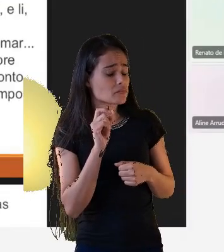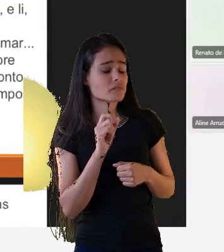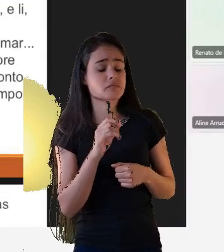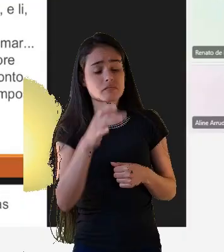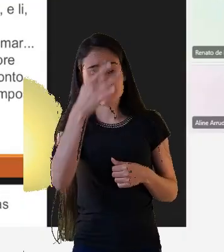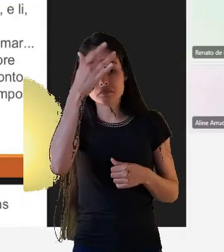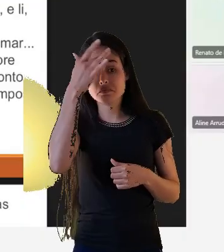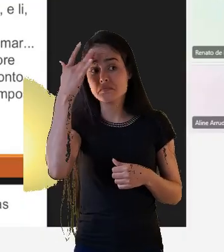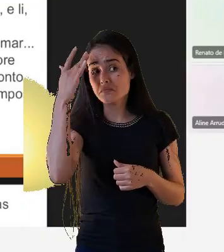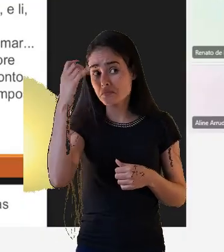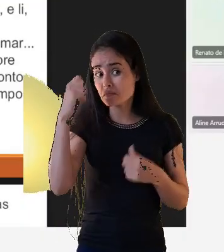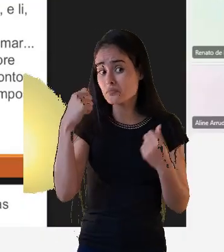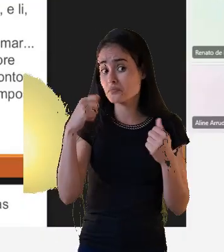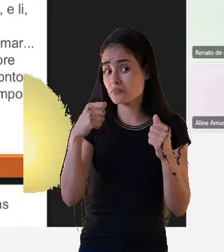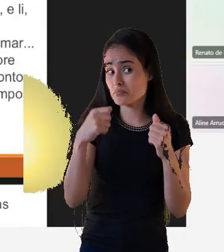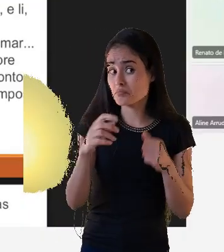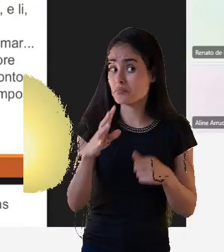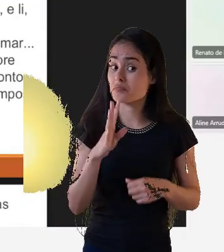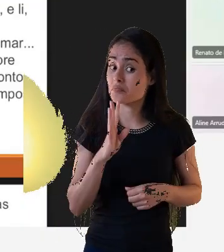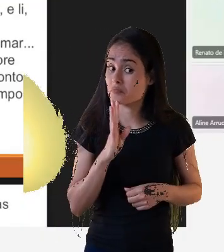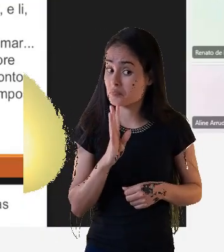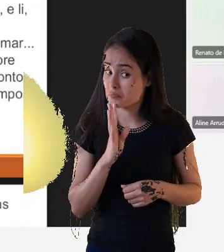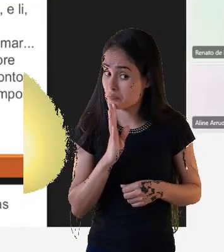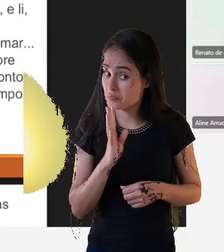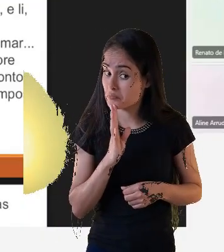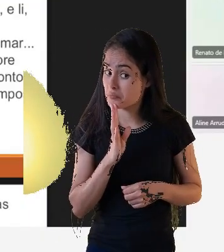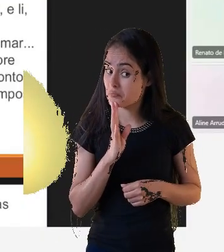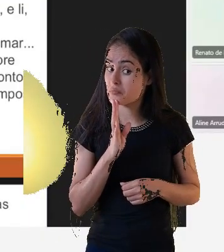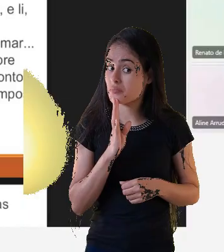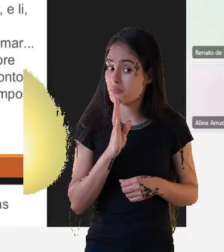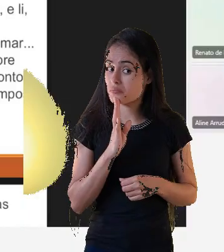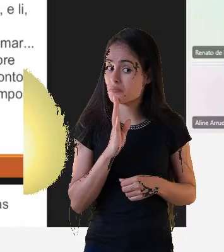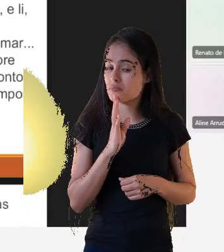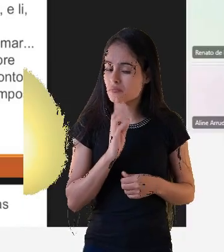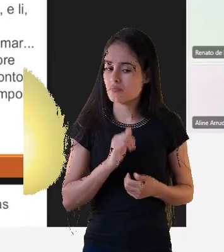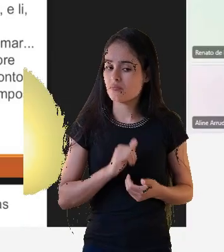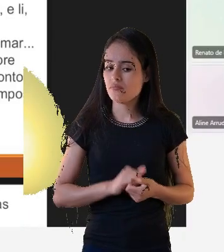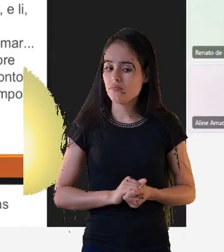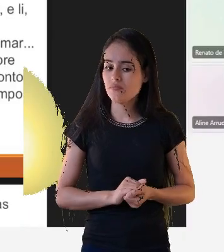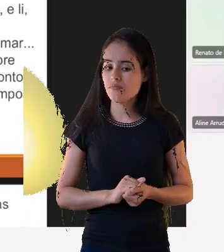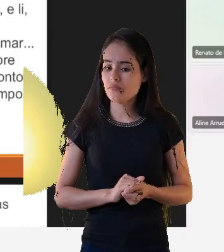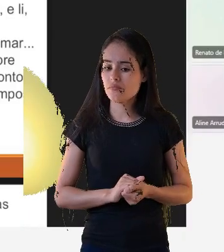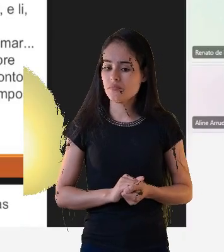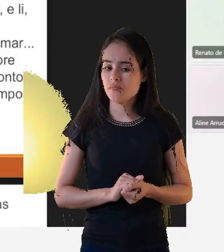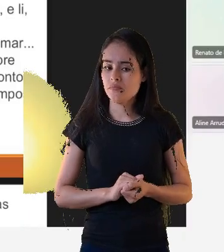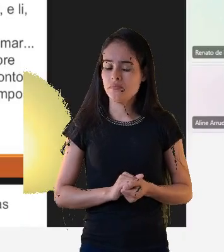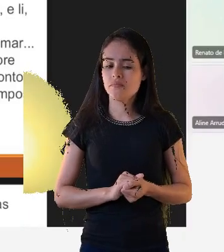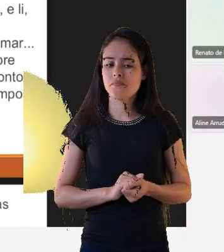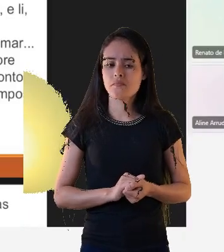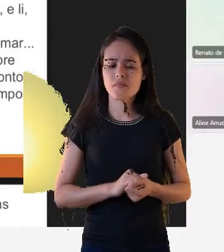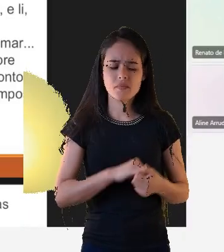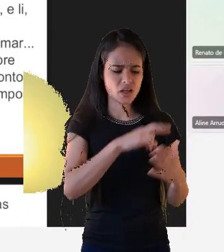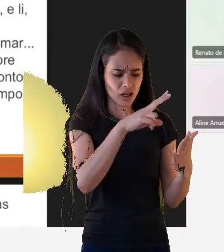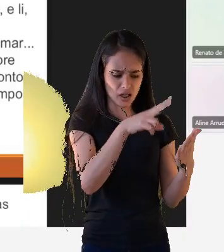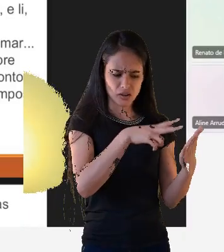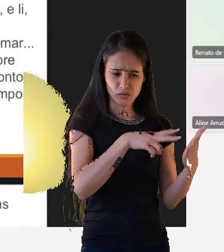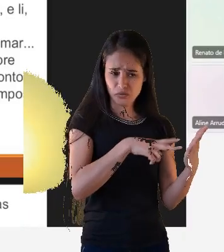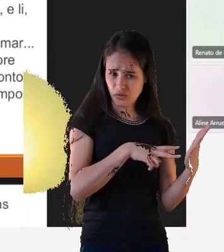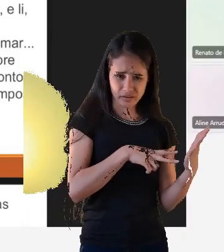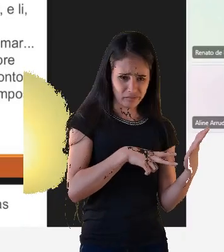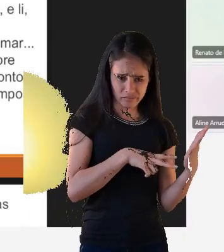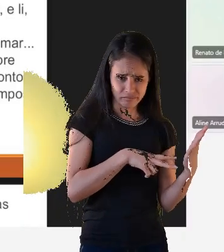conhecimento tem na vida das pessoas, né? que eu não vou ler aqui porque eu já estou